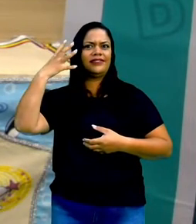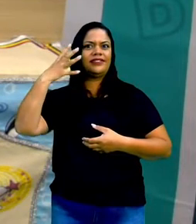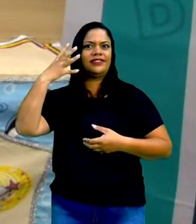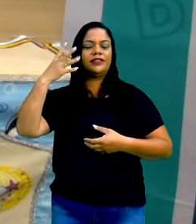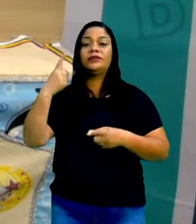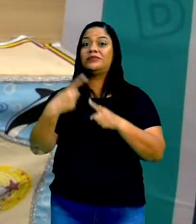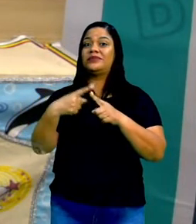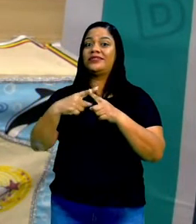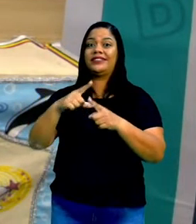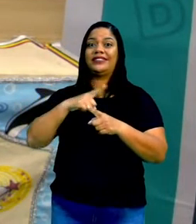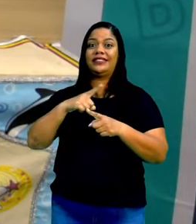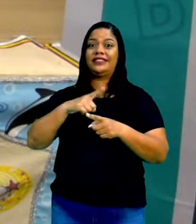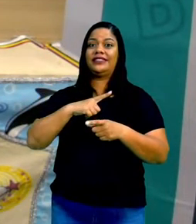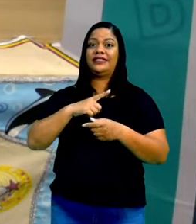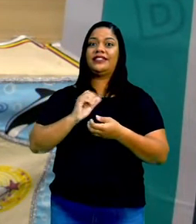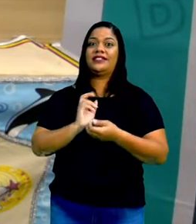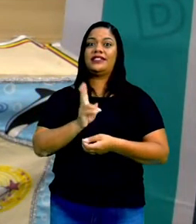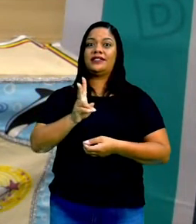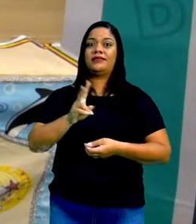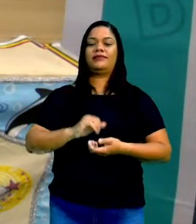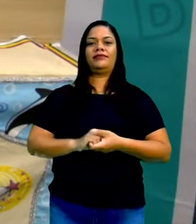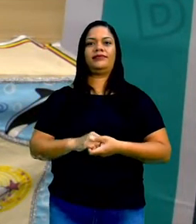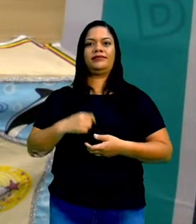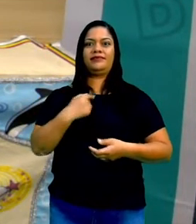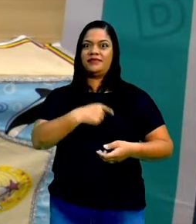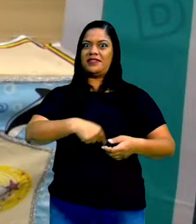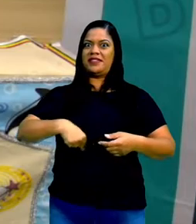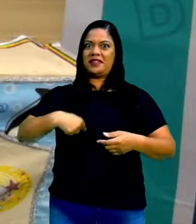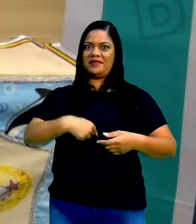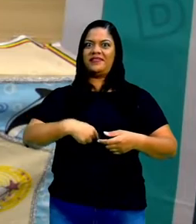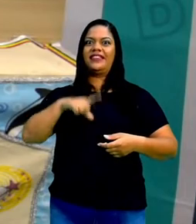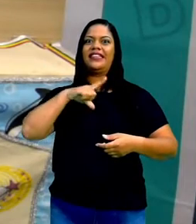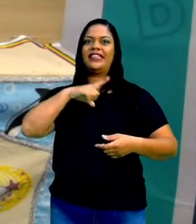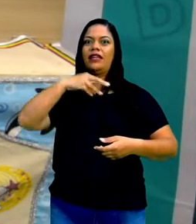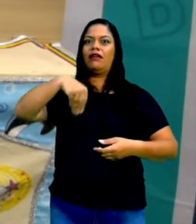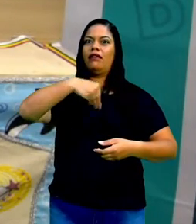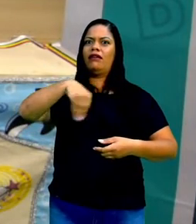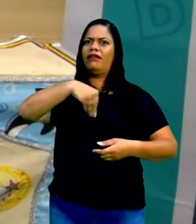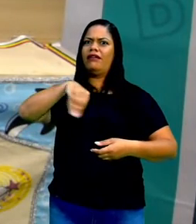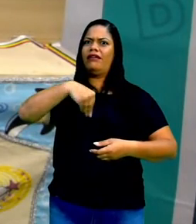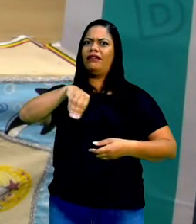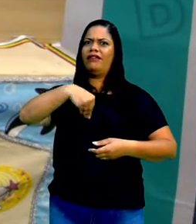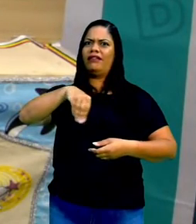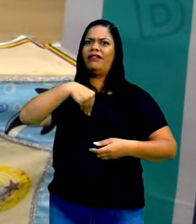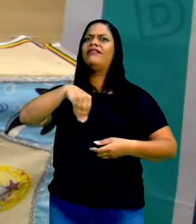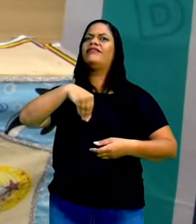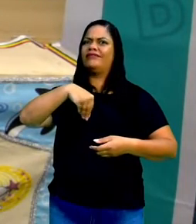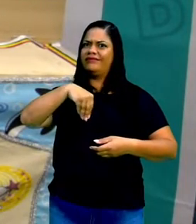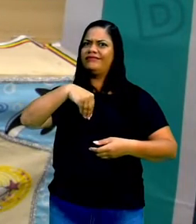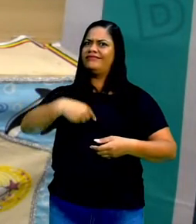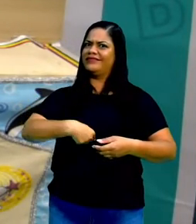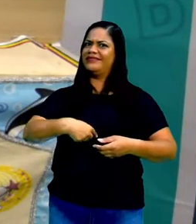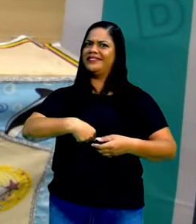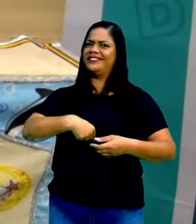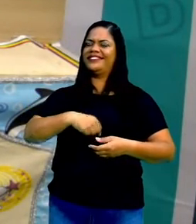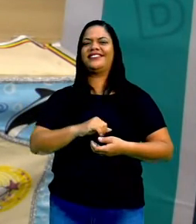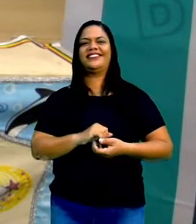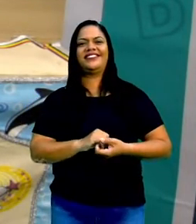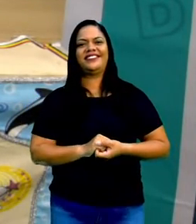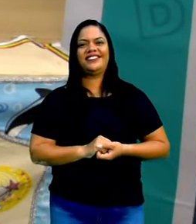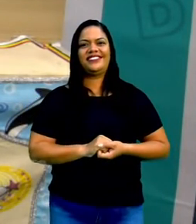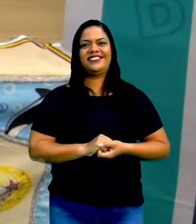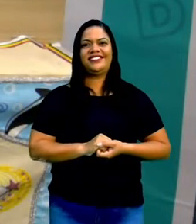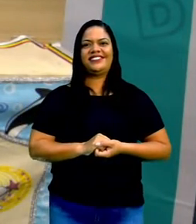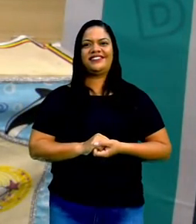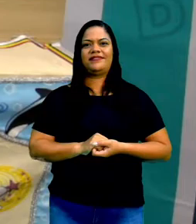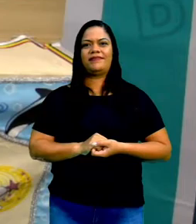porque ele tinha um chocalho na barriga, leiturinha. Um chocalho na barriga? Isso mesmo,